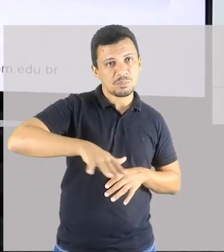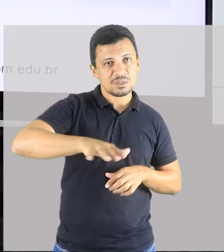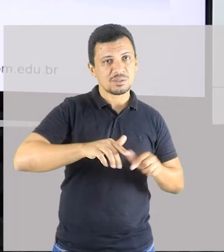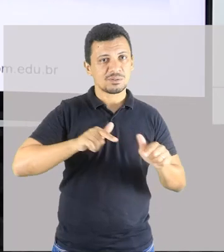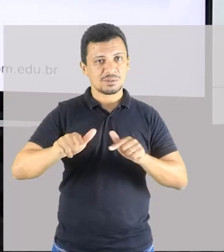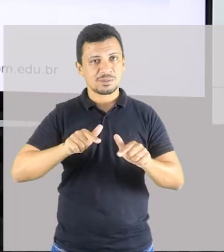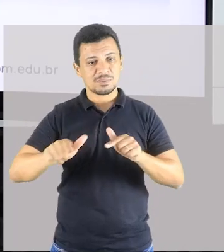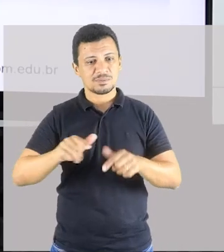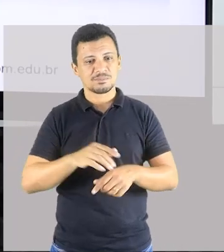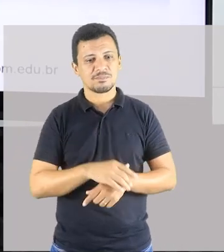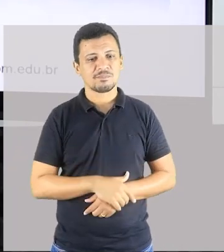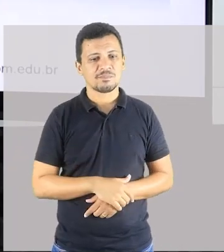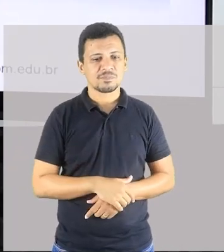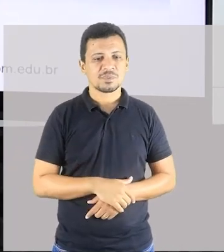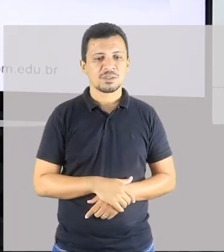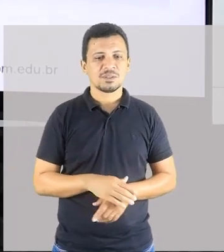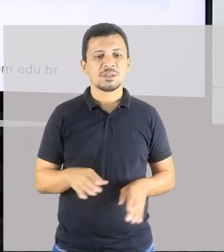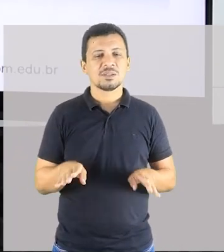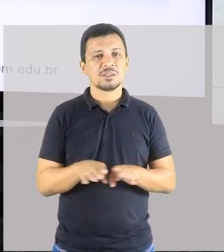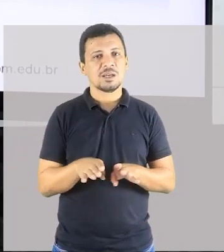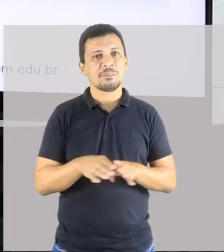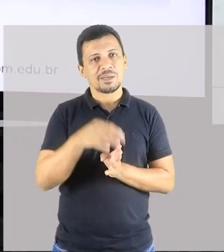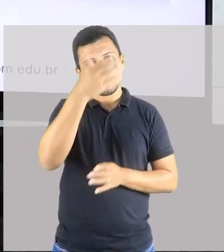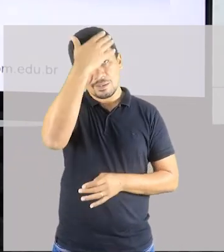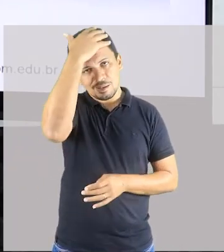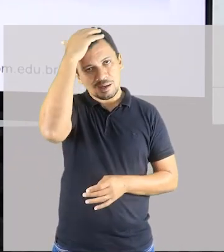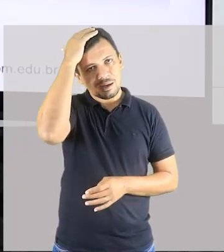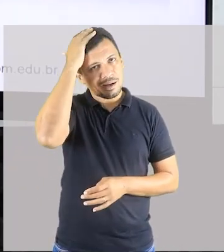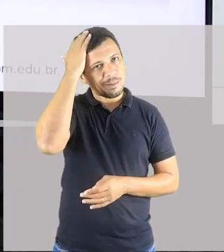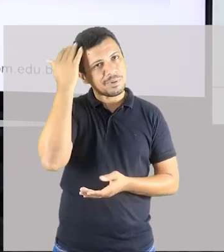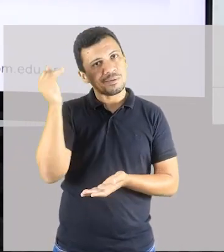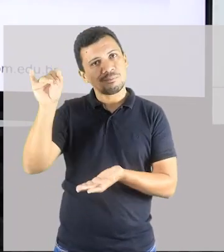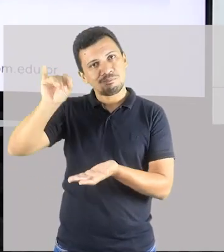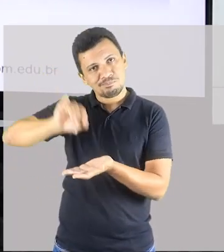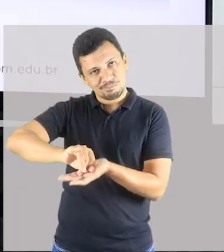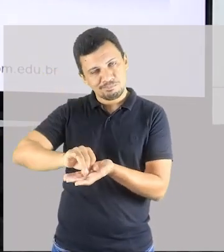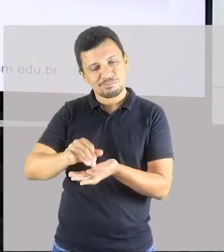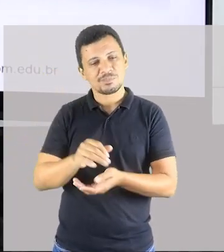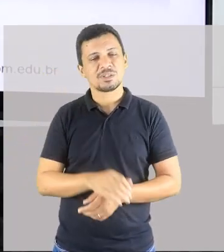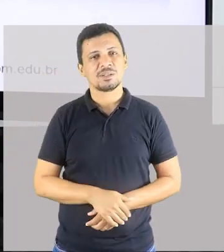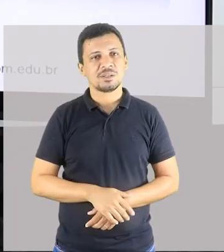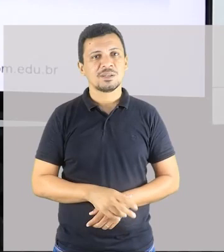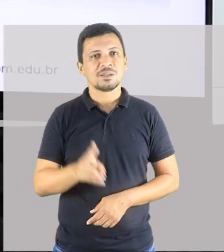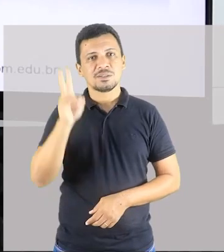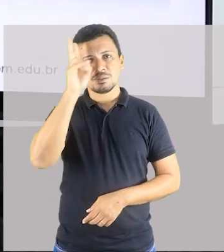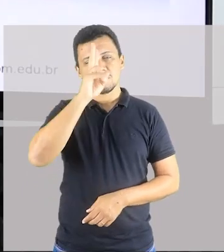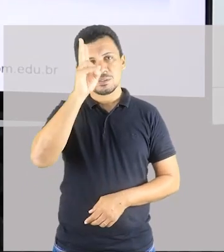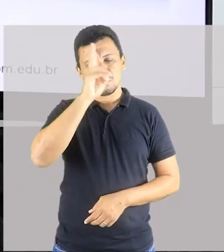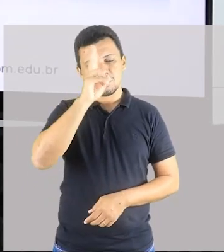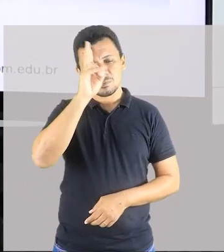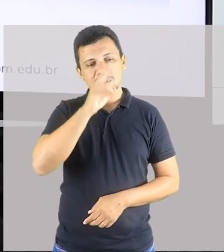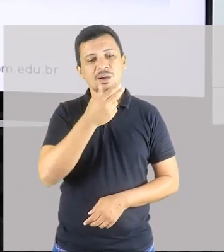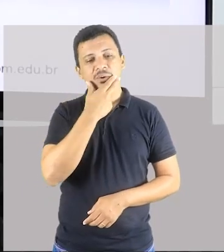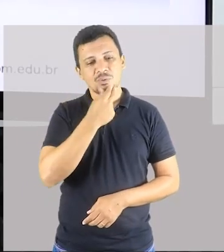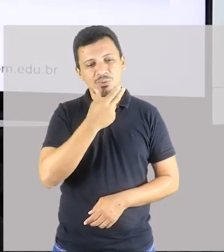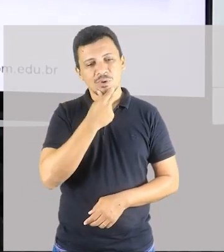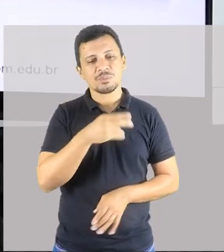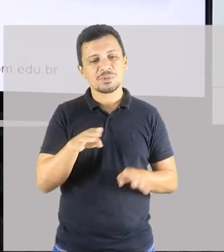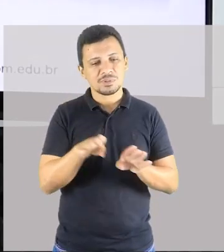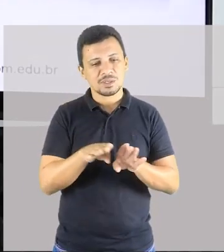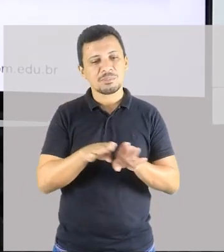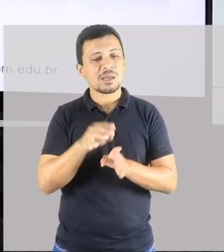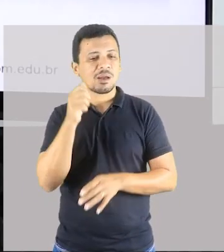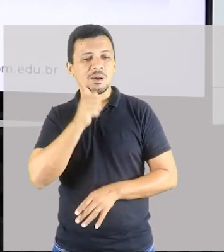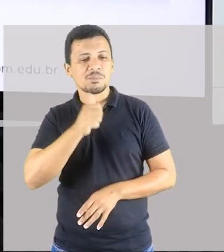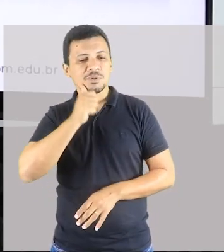trabalho. Então ela vai ter também, ó, perda de cabelo, lembra lá nas características do homem que vai gerar calvície, ela também tem perda